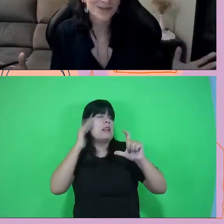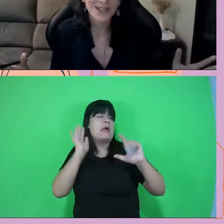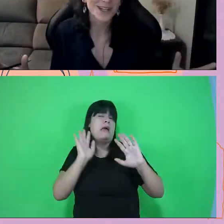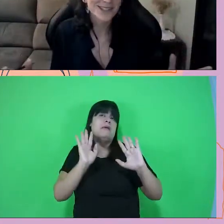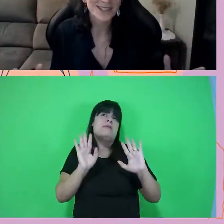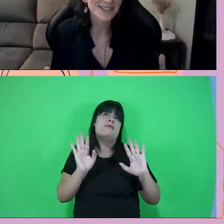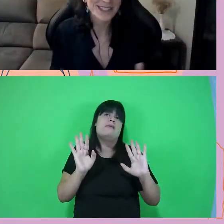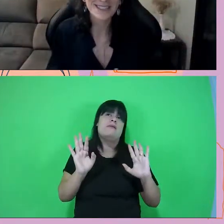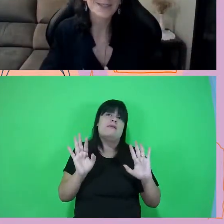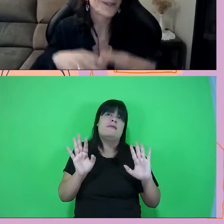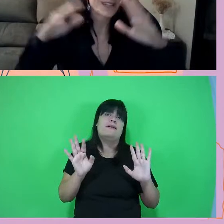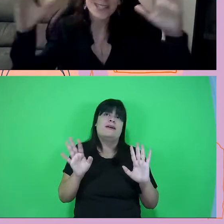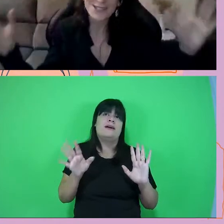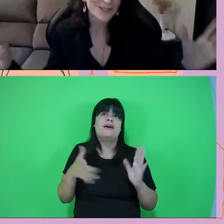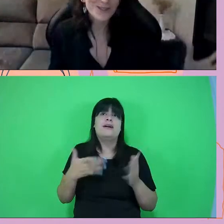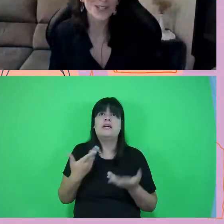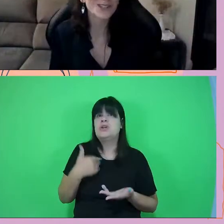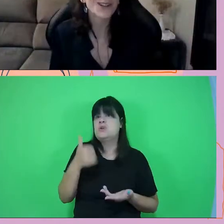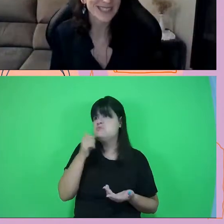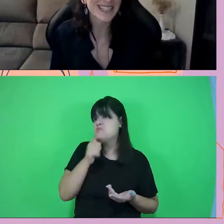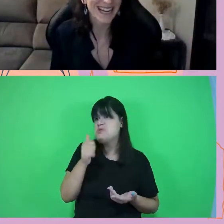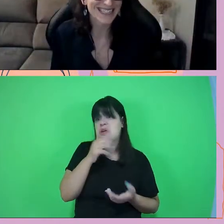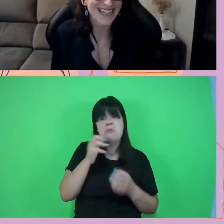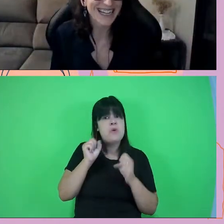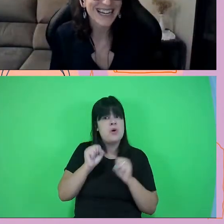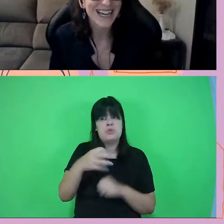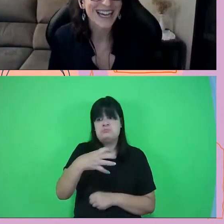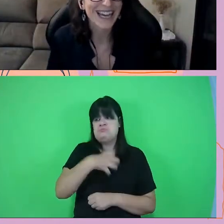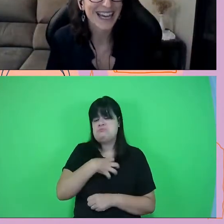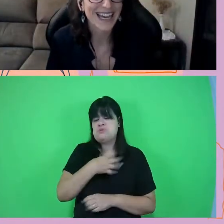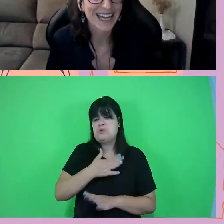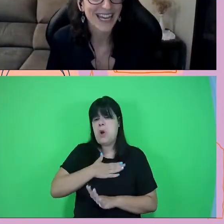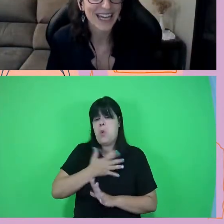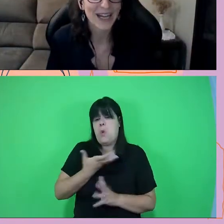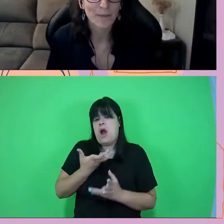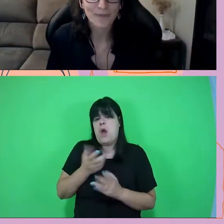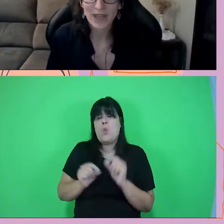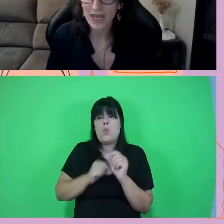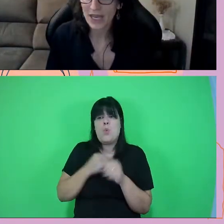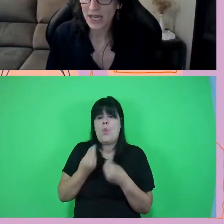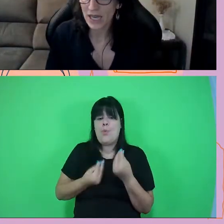eu posso ser feminina do jeito que eu quiser, né?